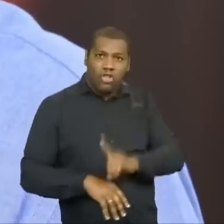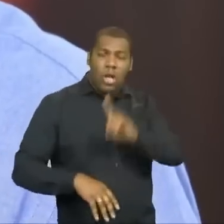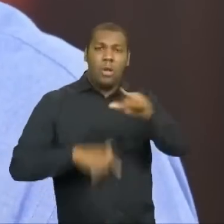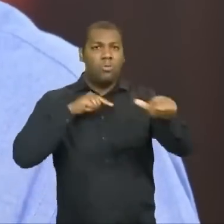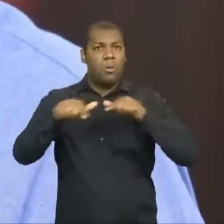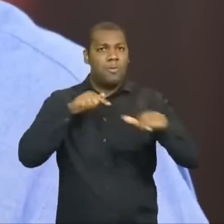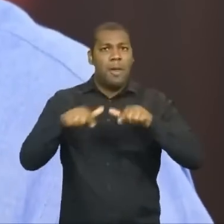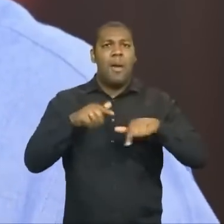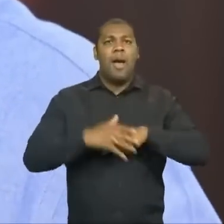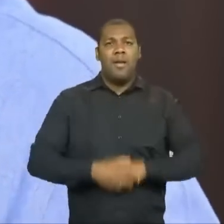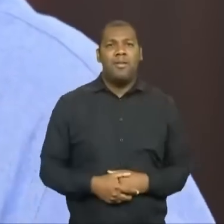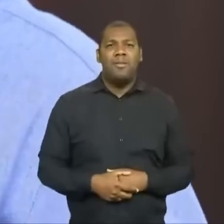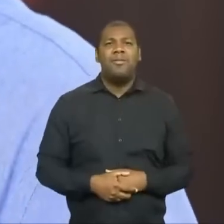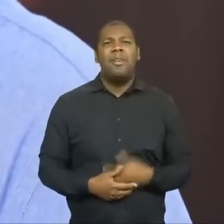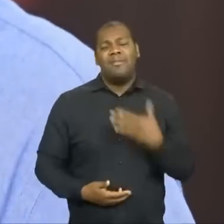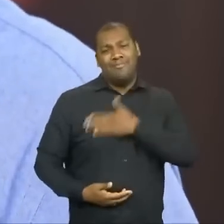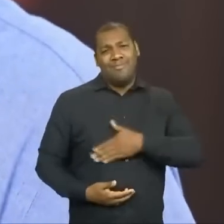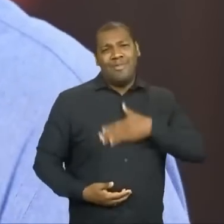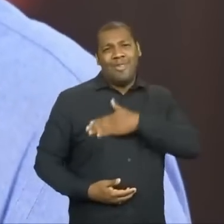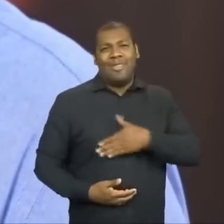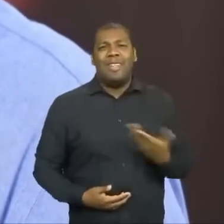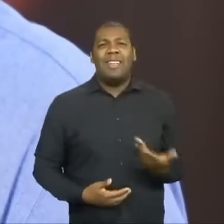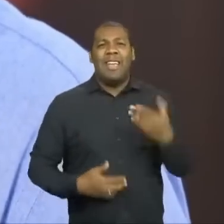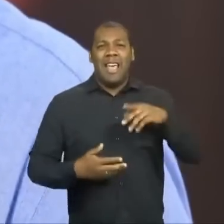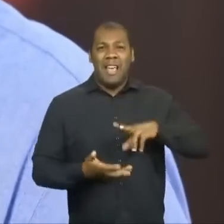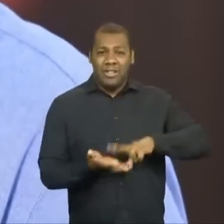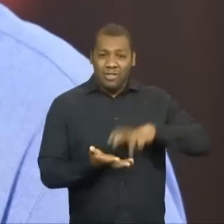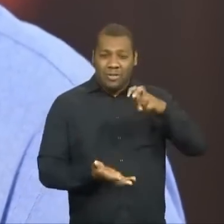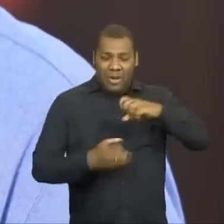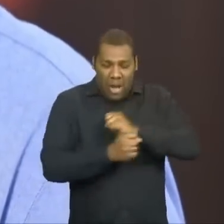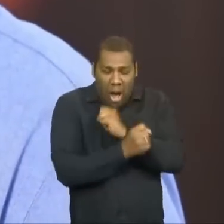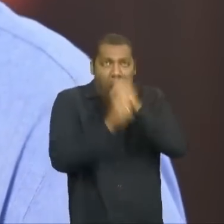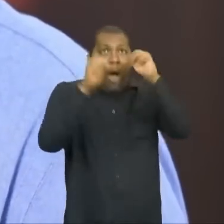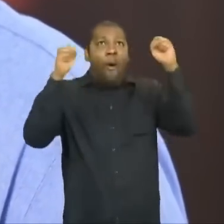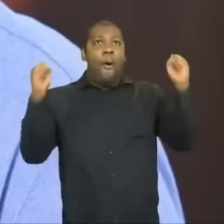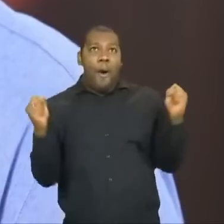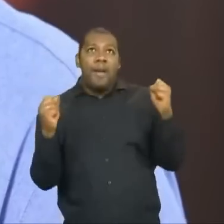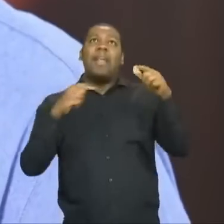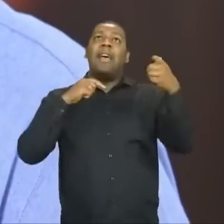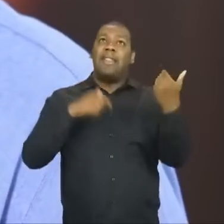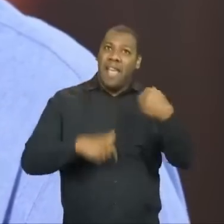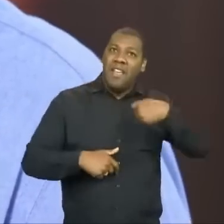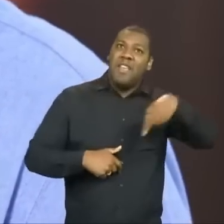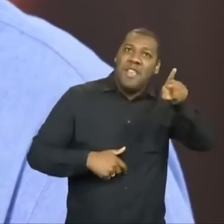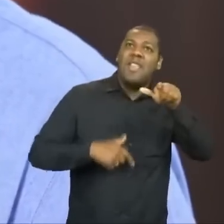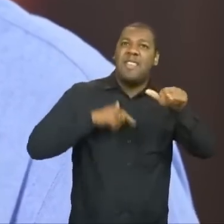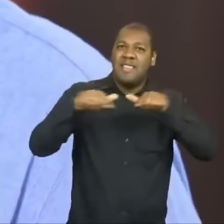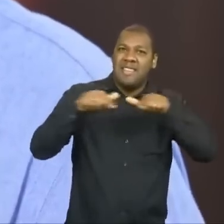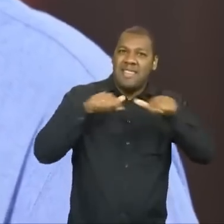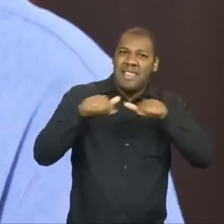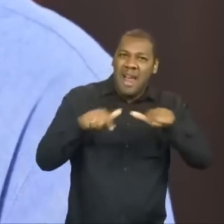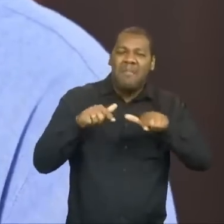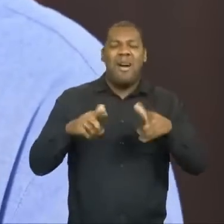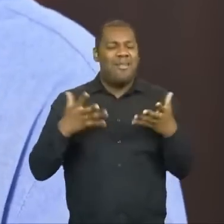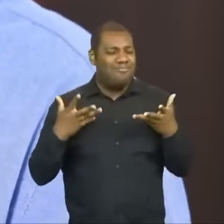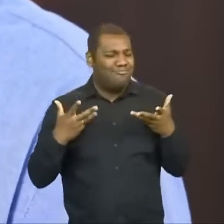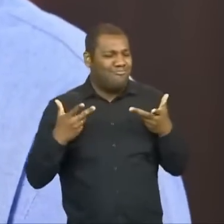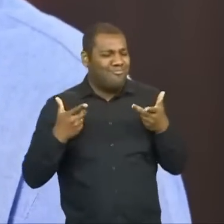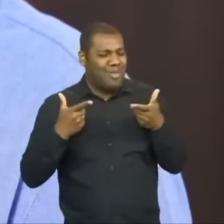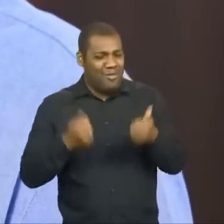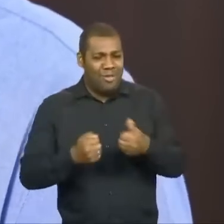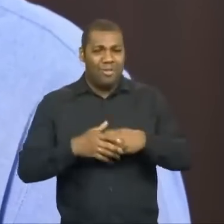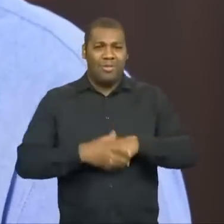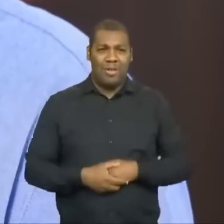gente levantar de manhã sabendo que a gente tem um emprego. É muito bom. É uma coisa extraordinária e é por isso que eu estou feliz com esse